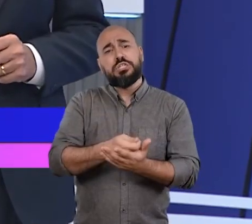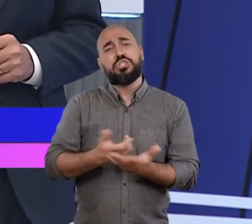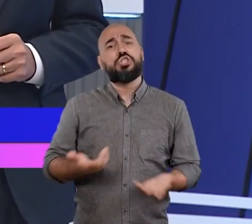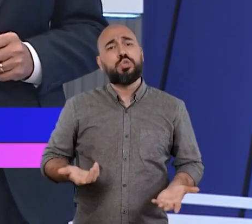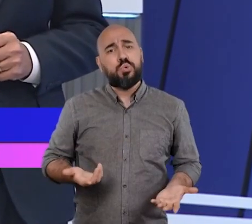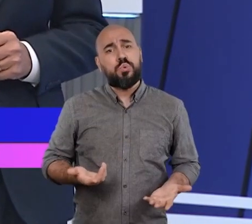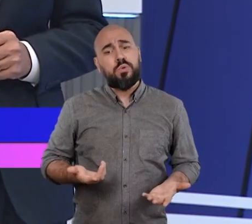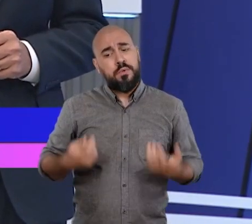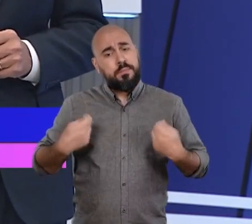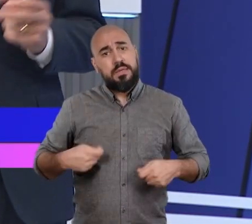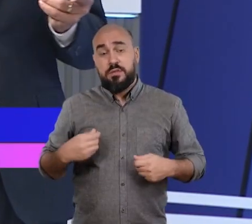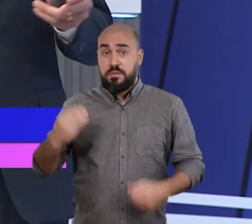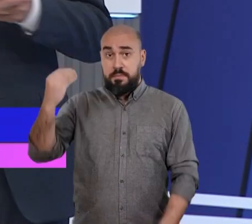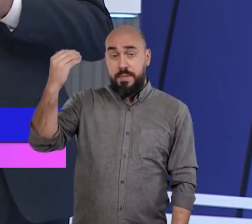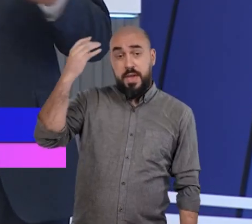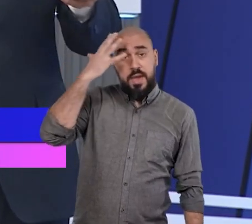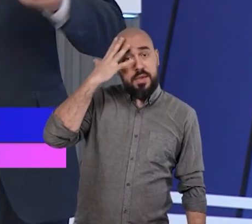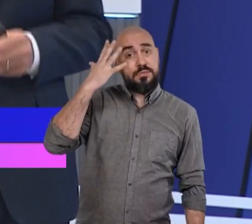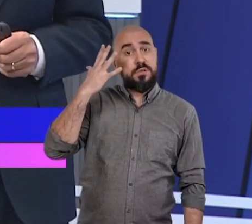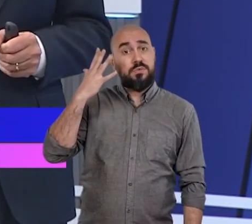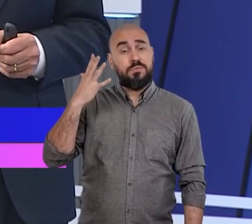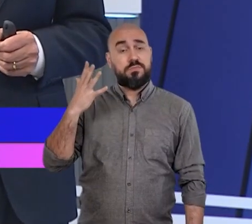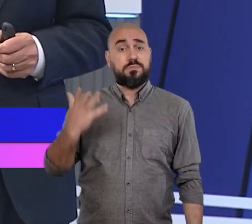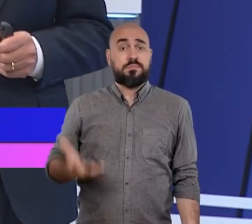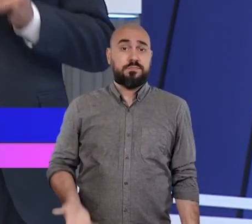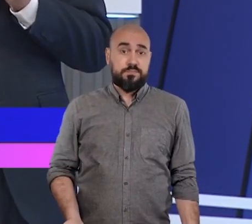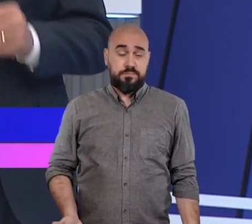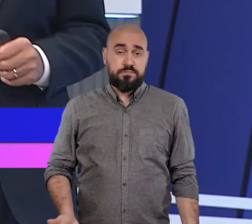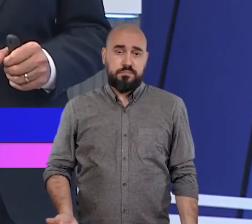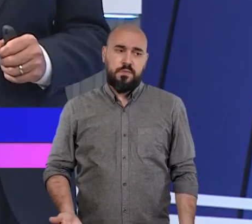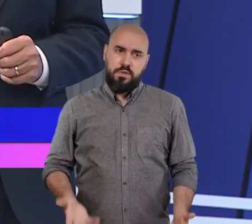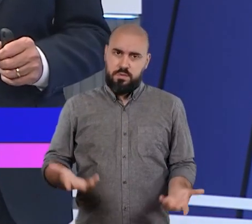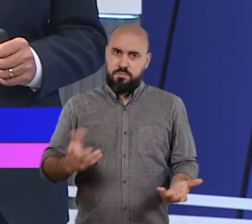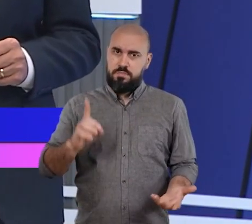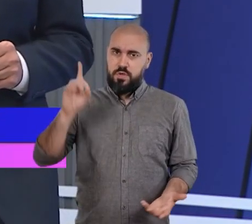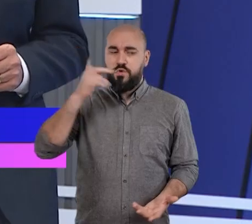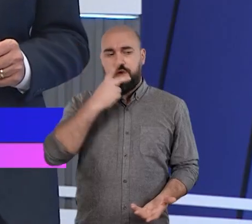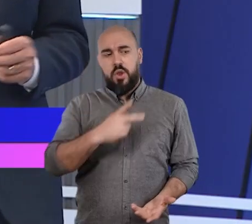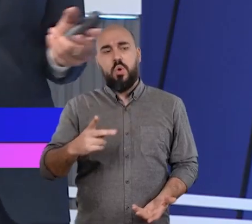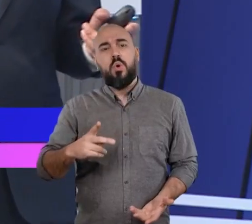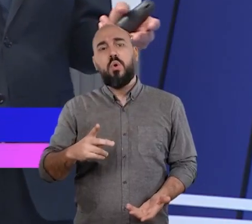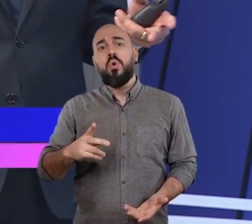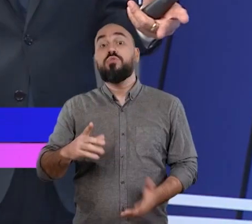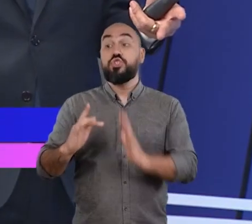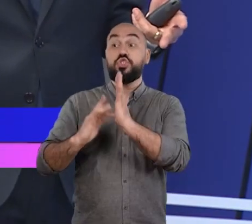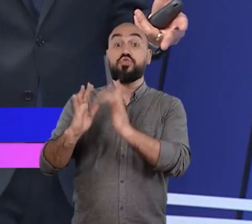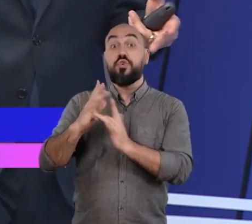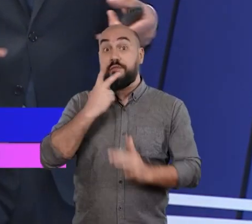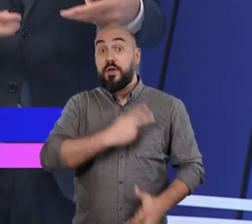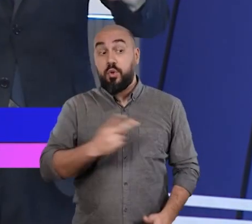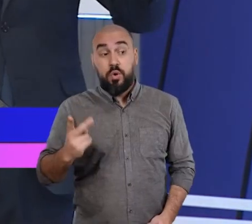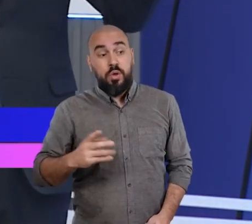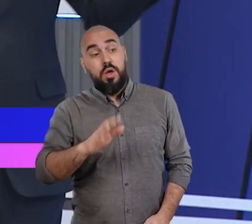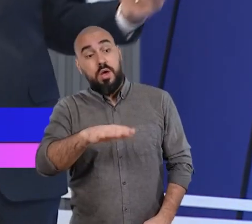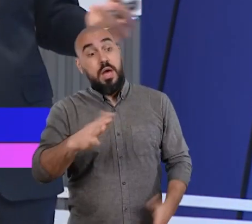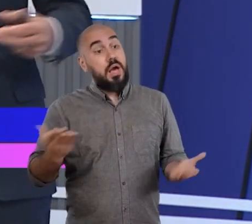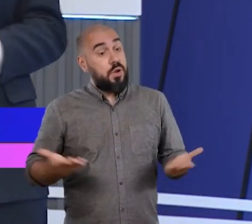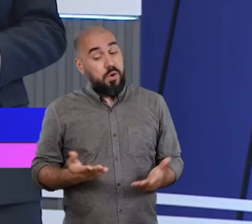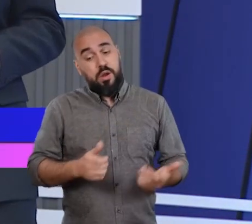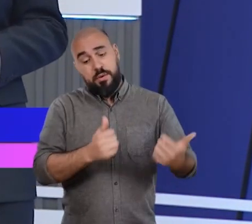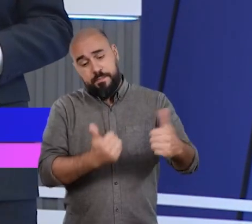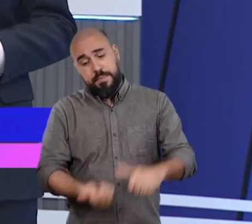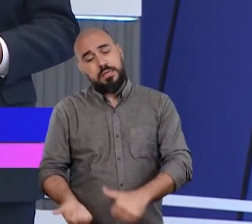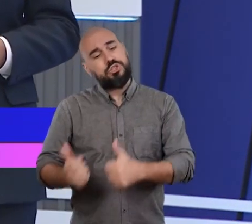bênção. Quando Deus estabelece a questão do batismo, é verdade que é um